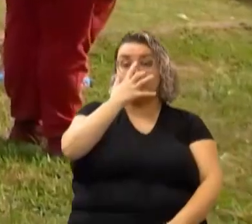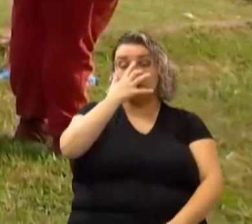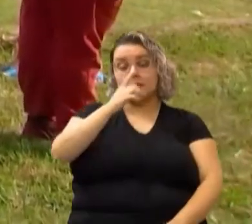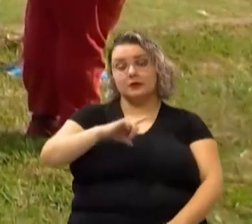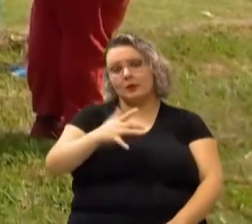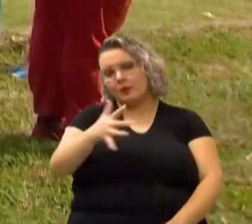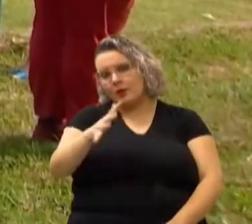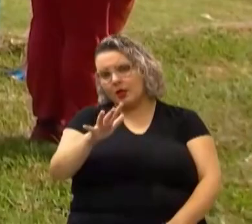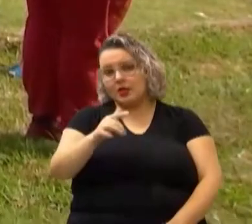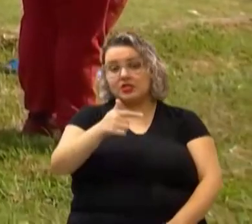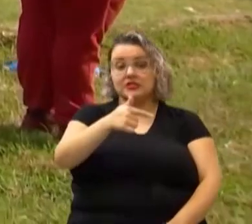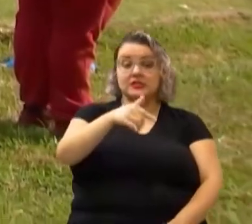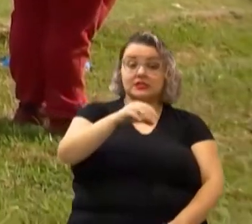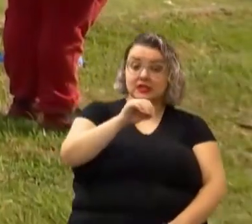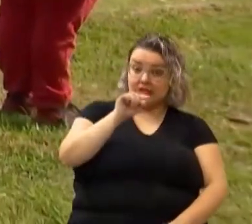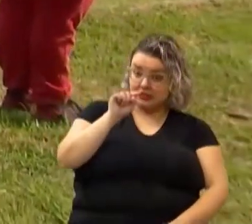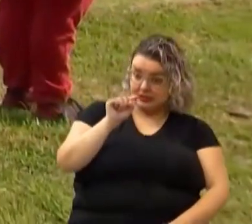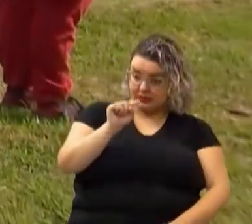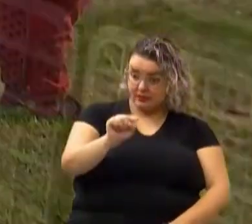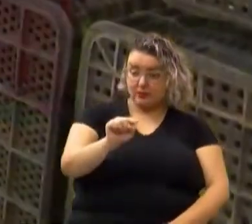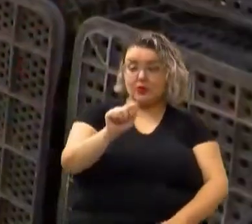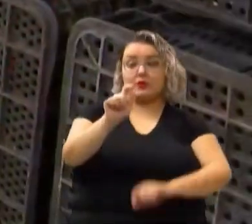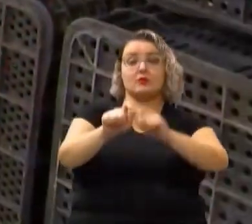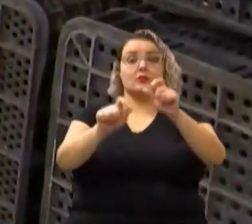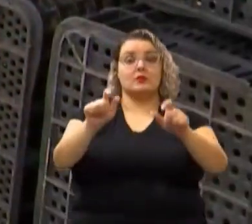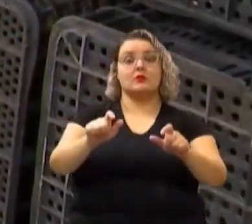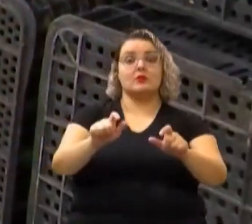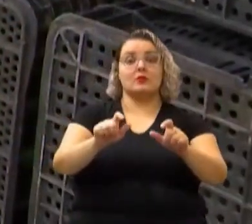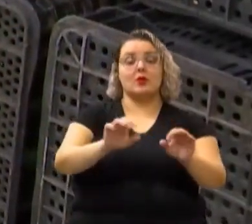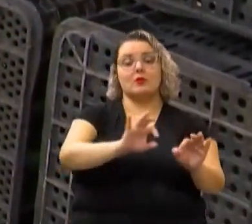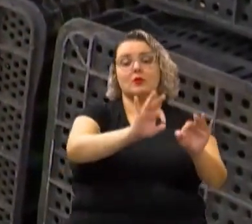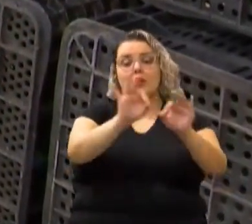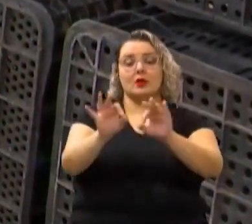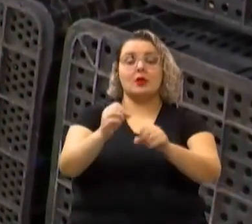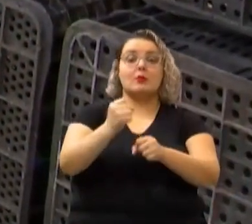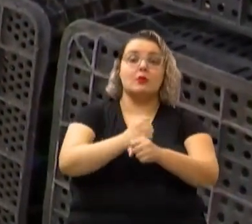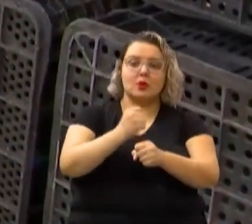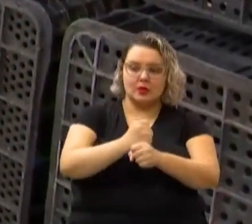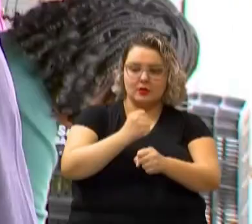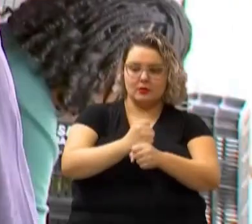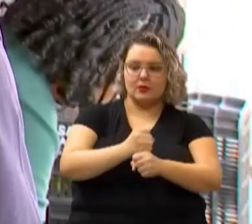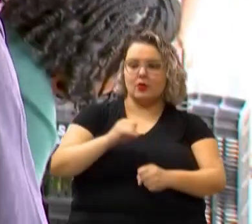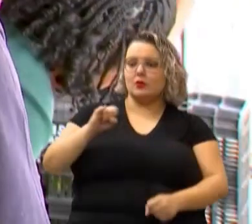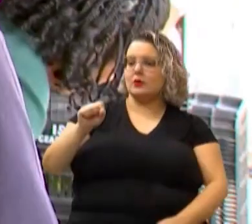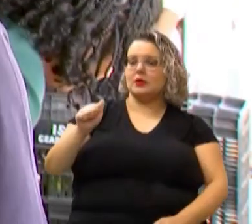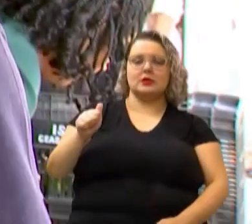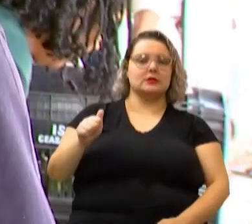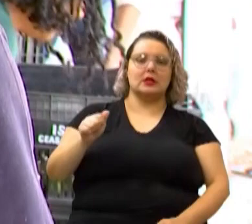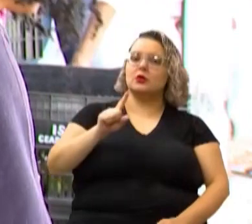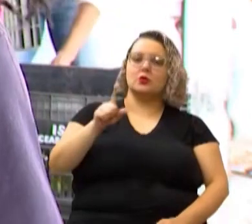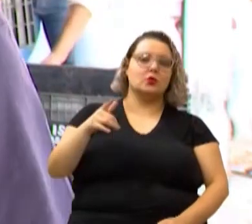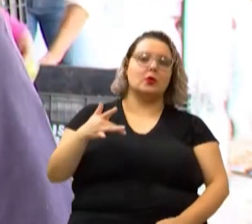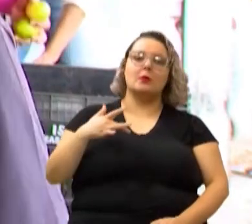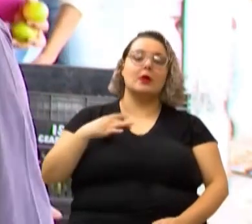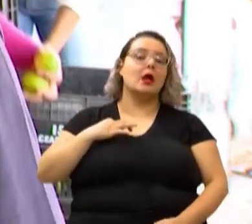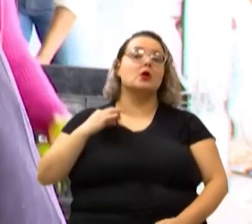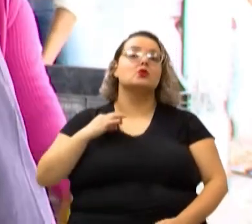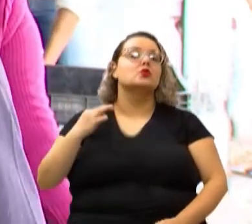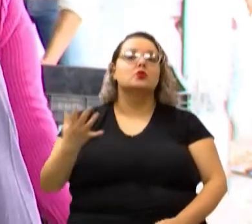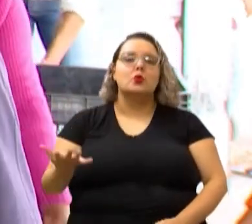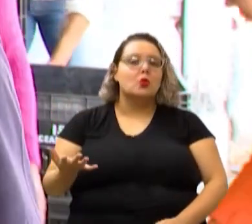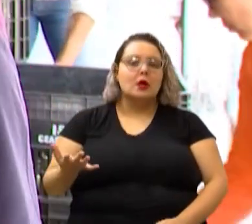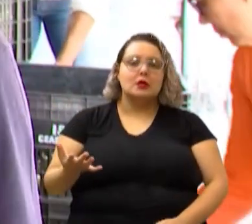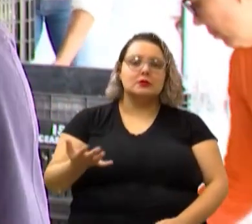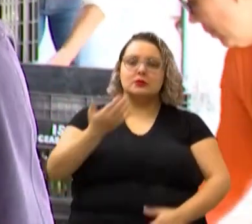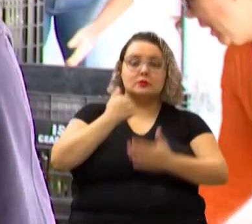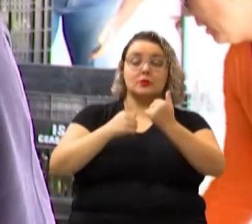cidade, tendo em média 70 mil pessoas assistidas por ano. A questão do ISA não é uma doação de um